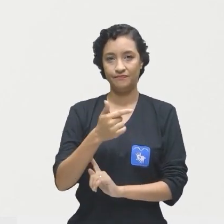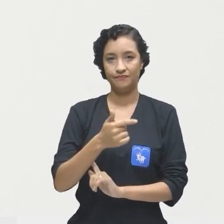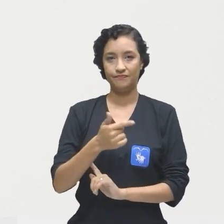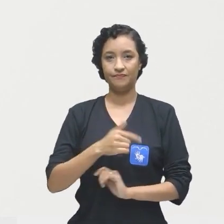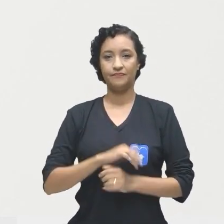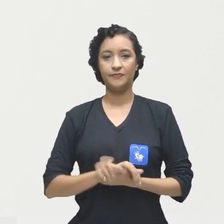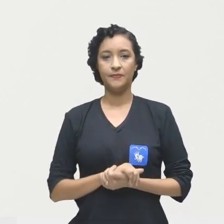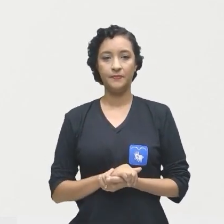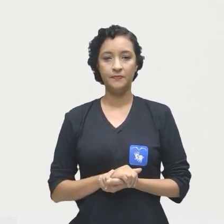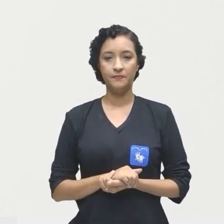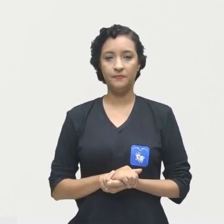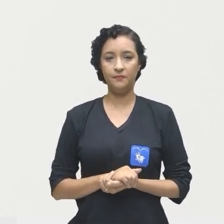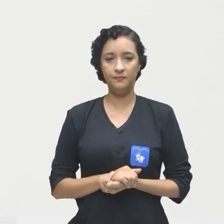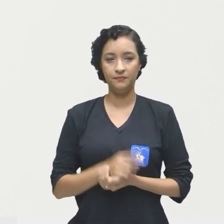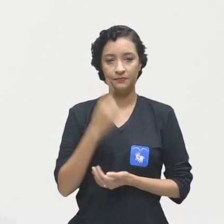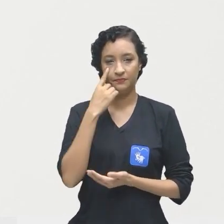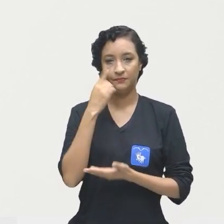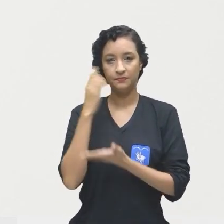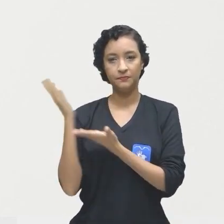o